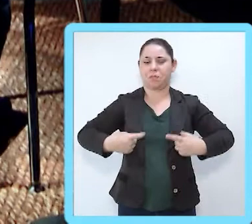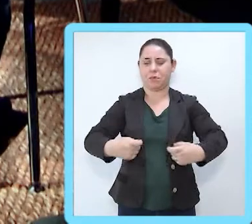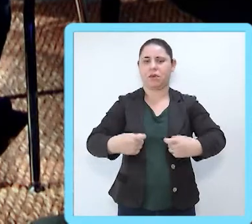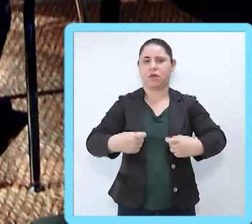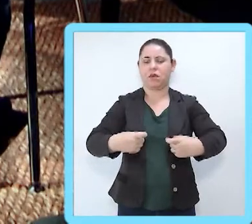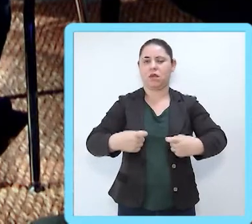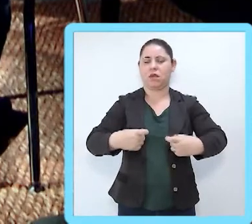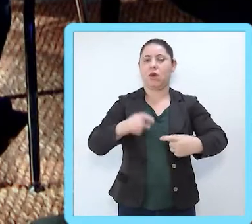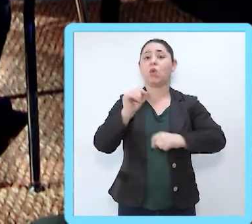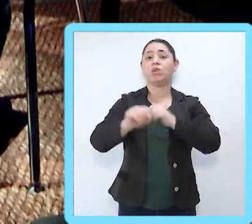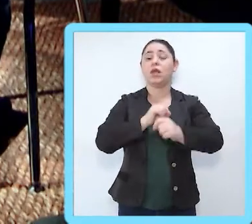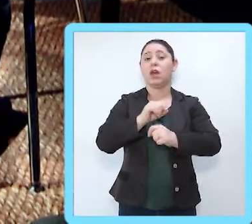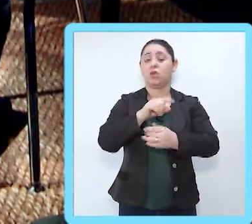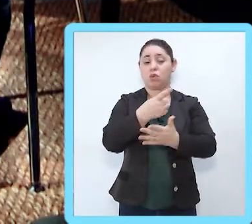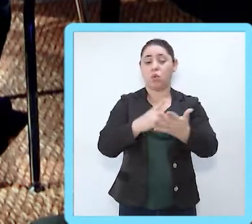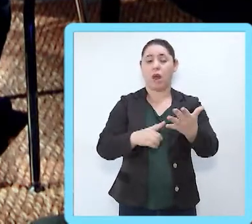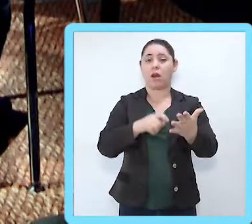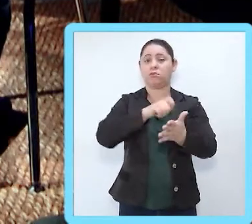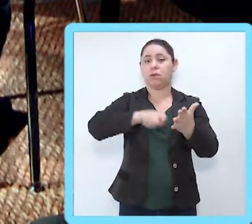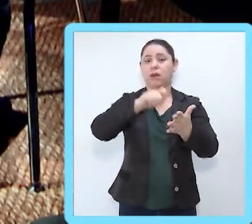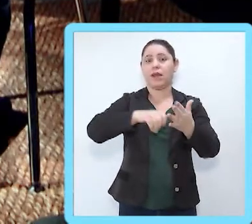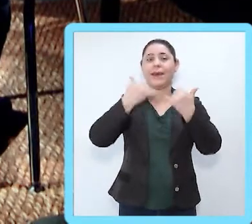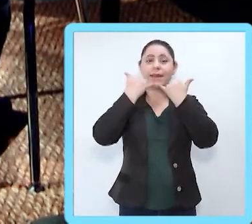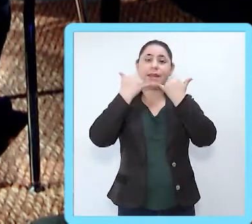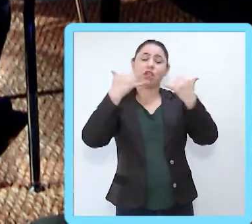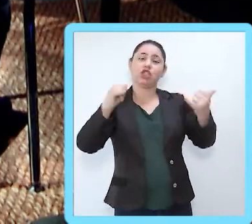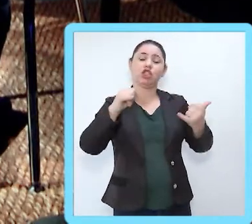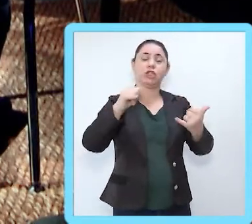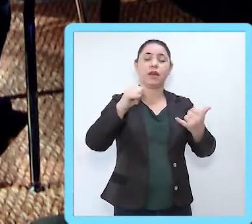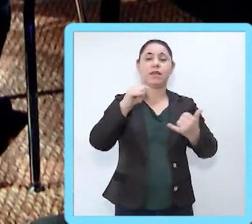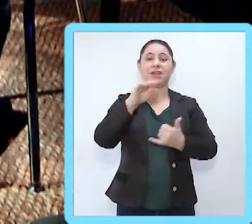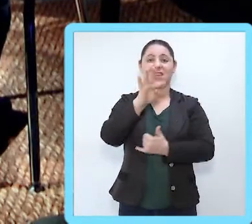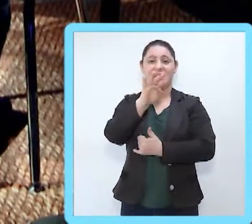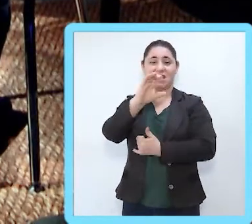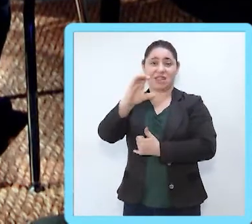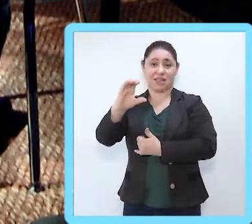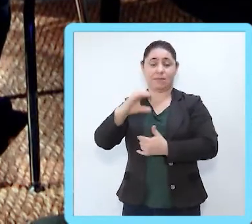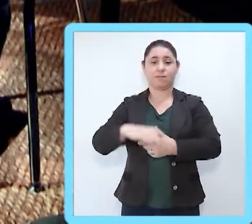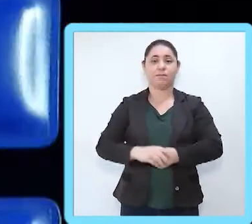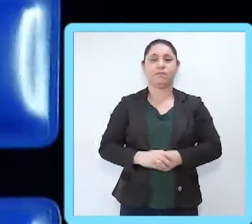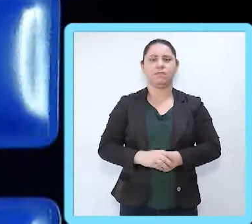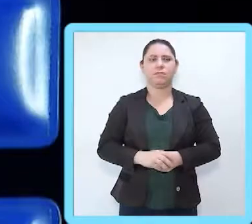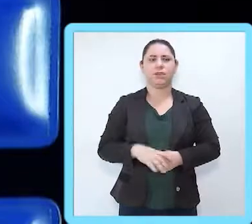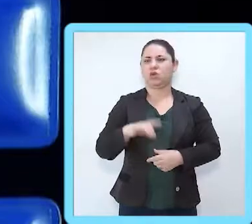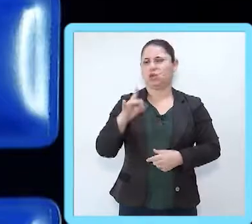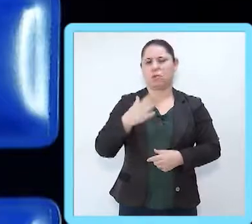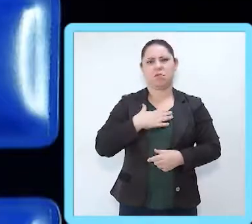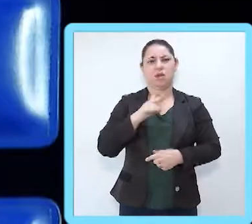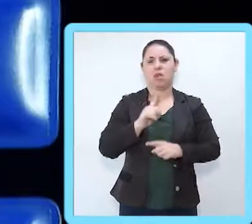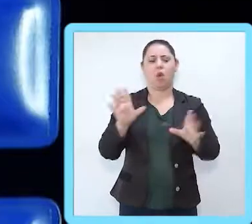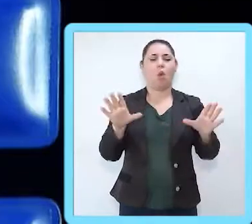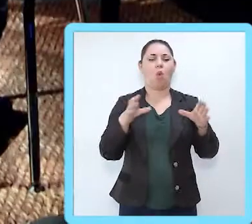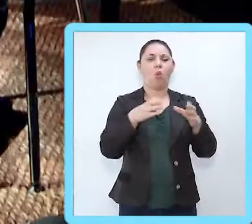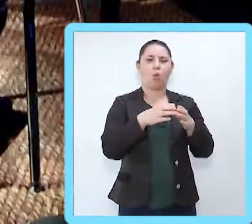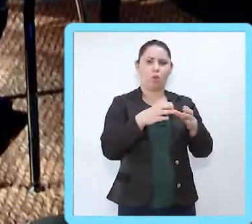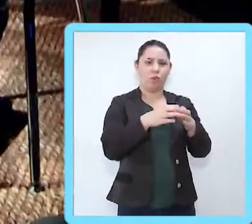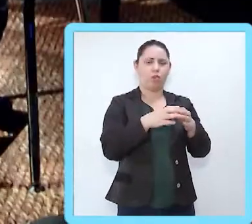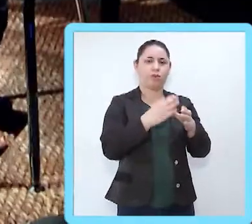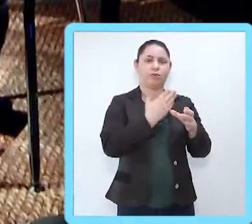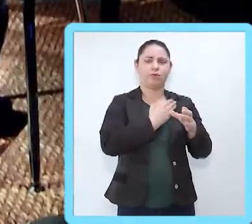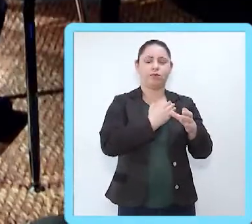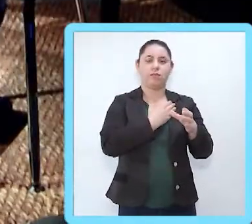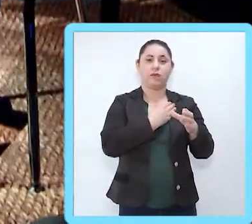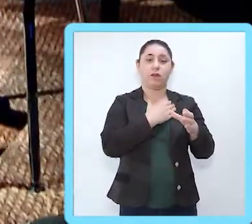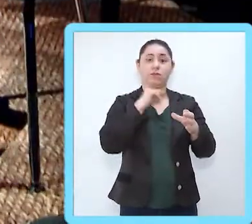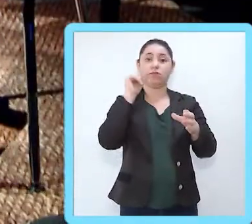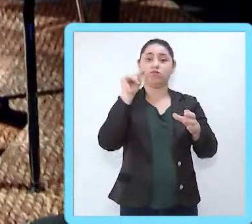a sua tese, sua monografia foi sobre o quê, doutor Oswaldo? Energia. Energia. Não só minha, né? Era de um grupo. De um grupo. E